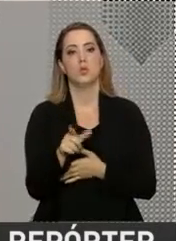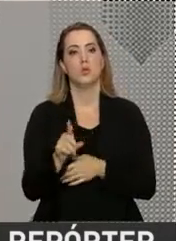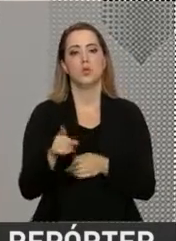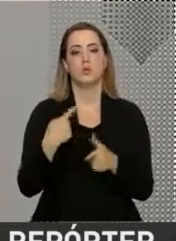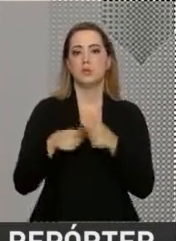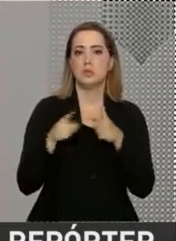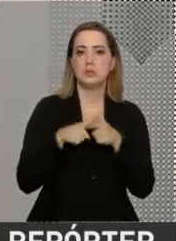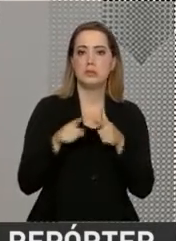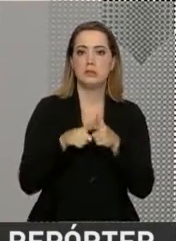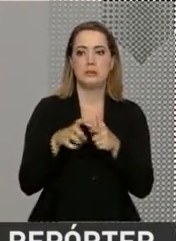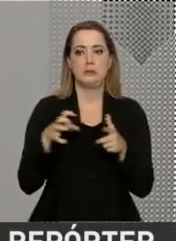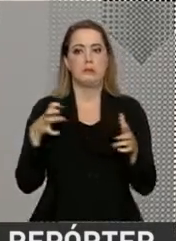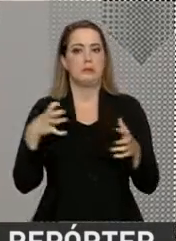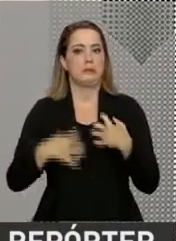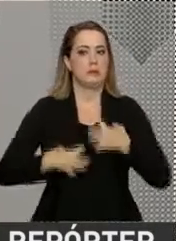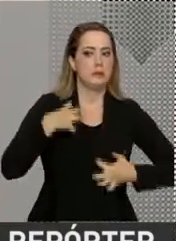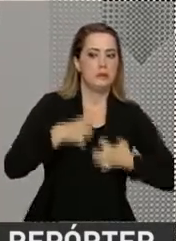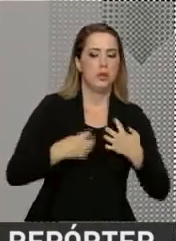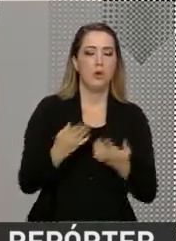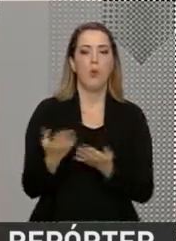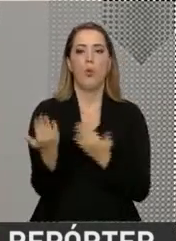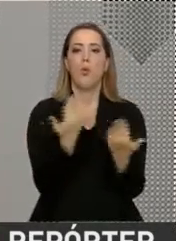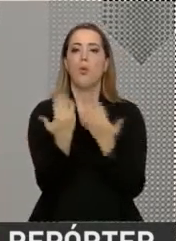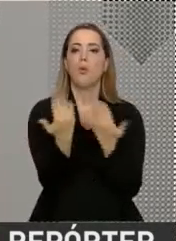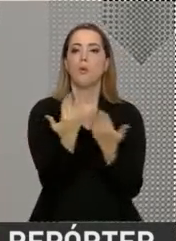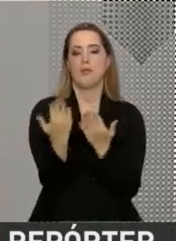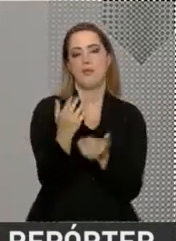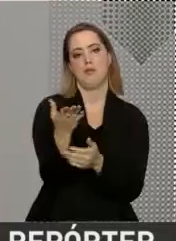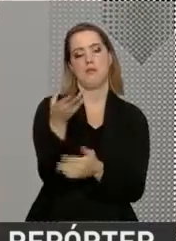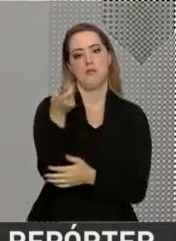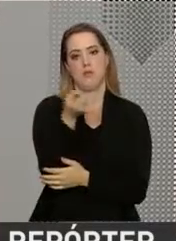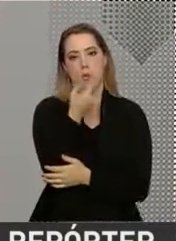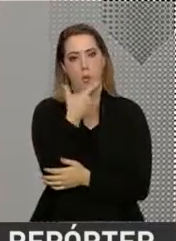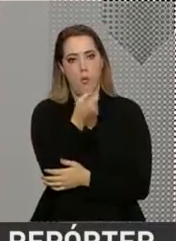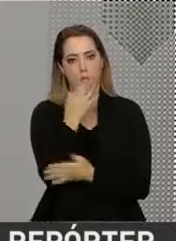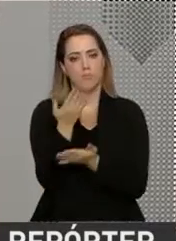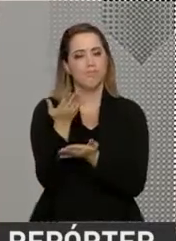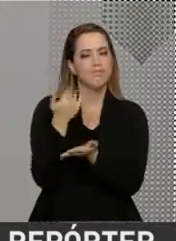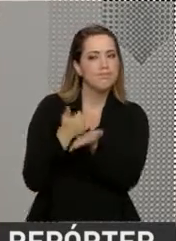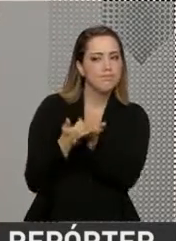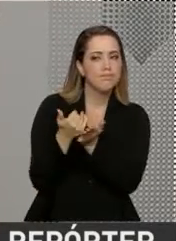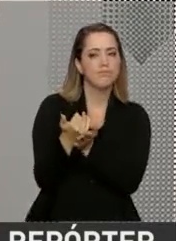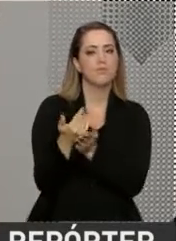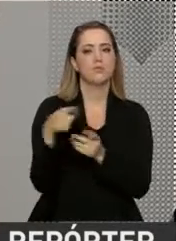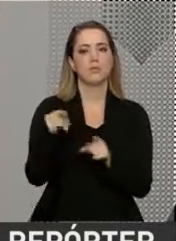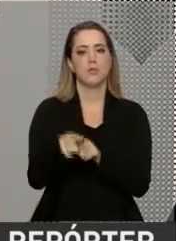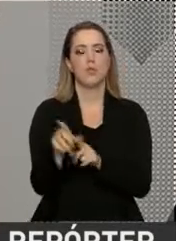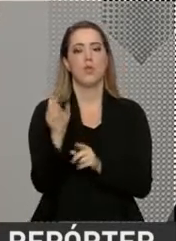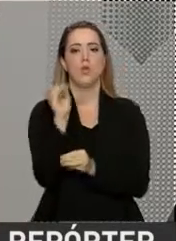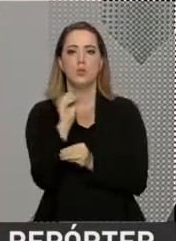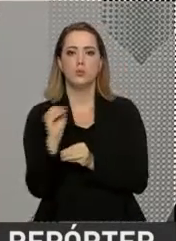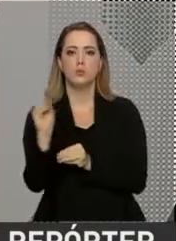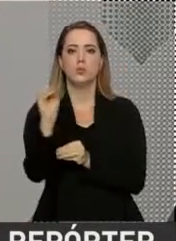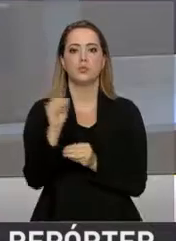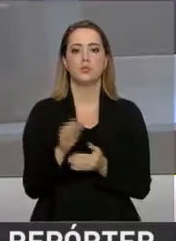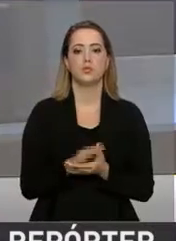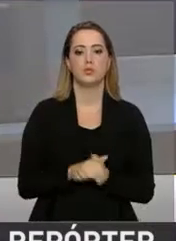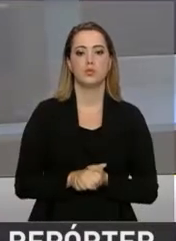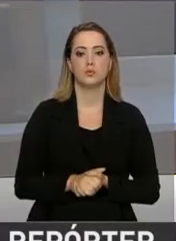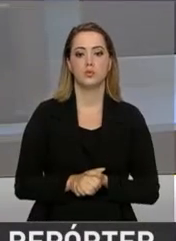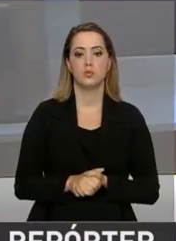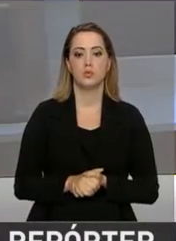colateral estão agressivos como os primeiros com esquemas terapêuticos usamos na terapia antirretroviral